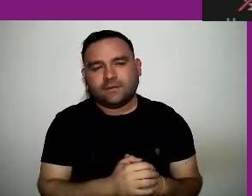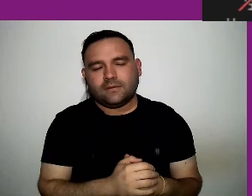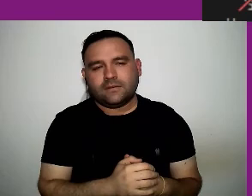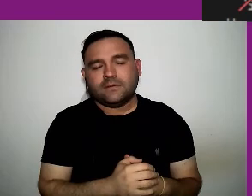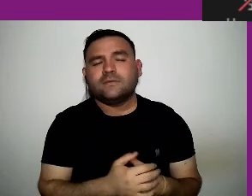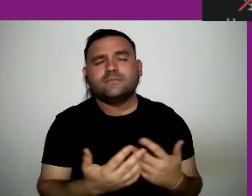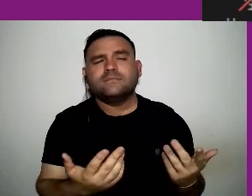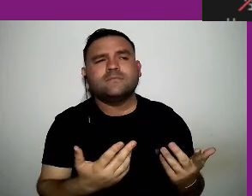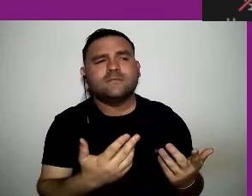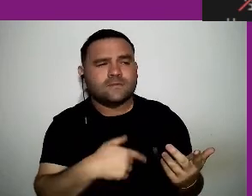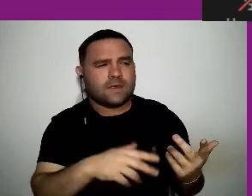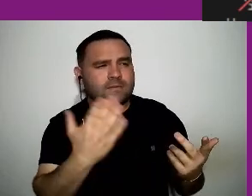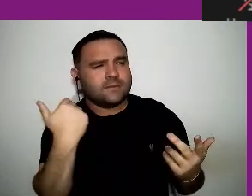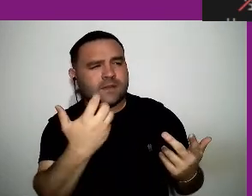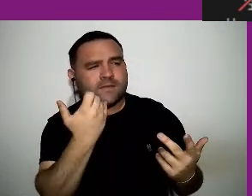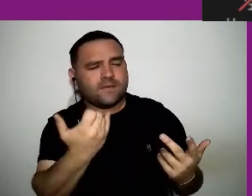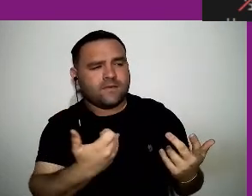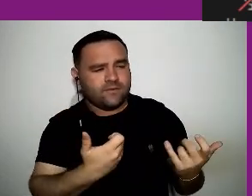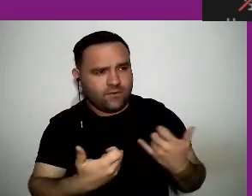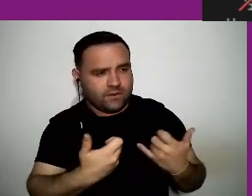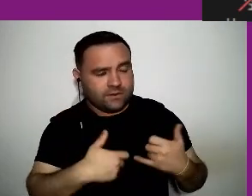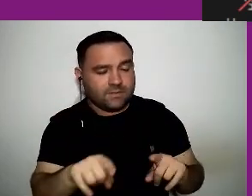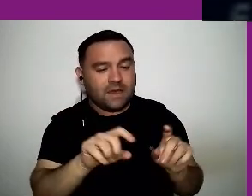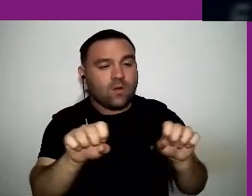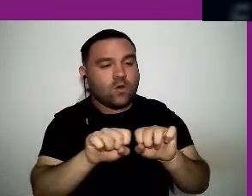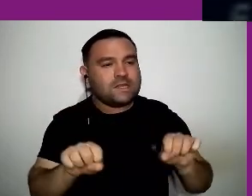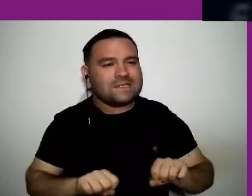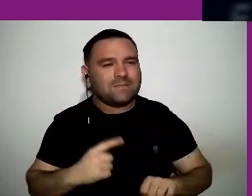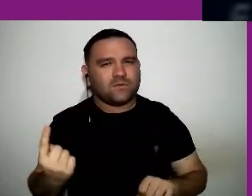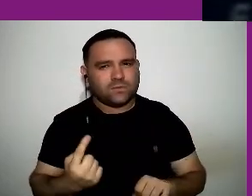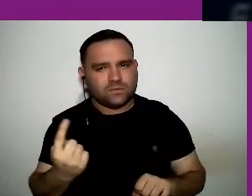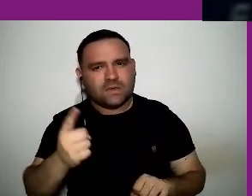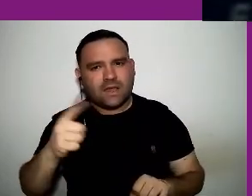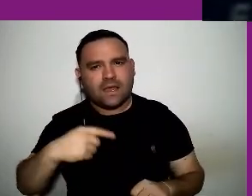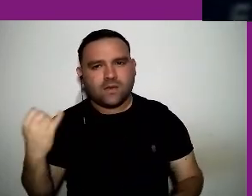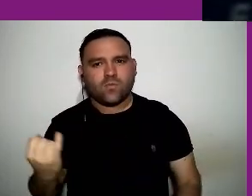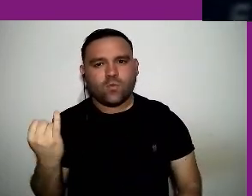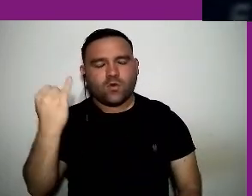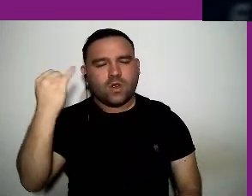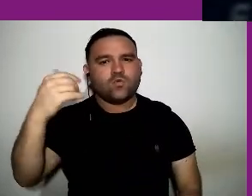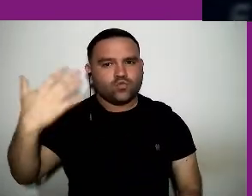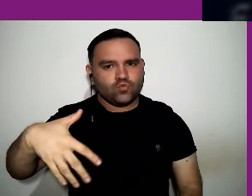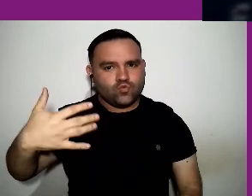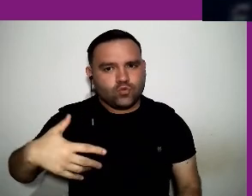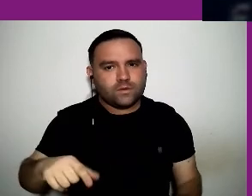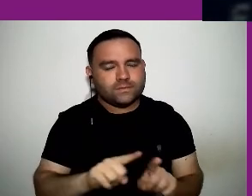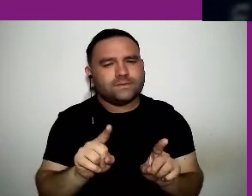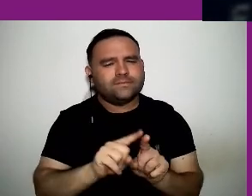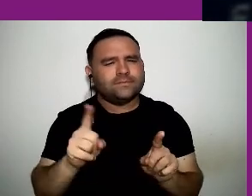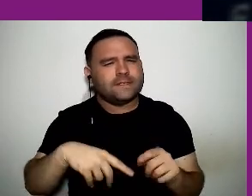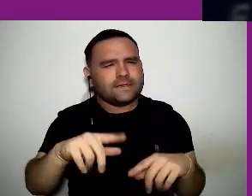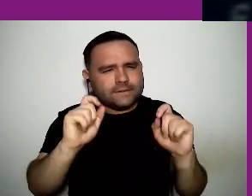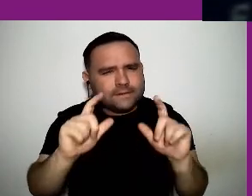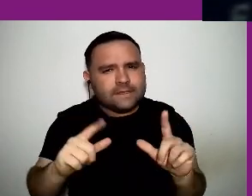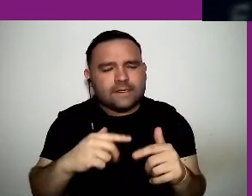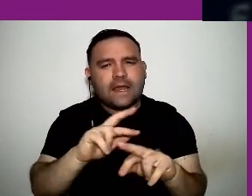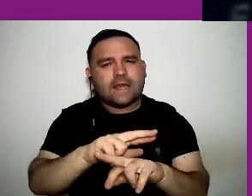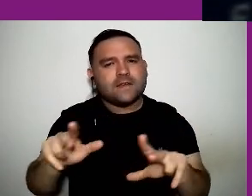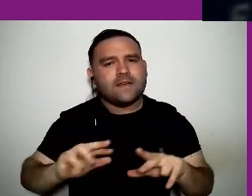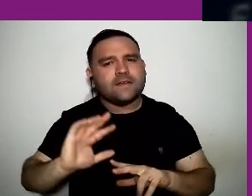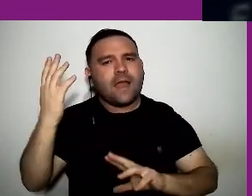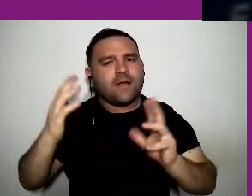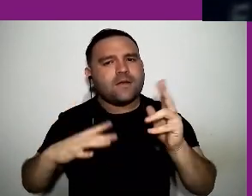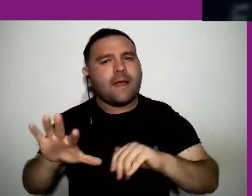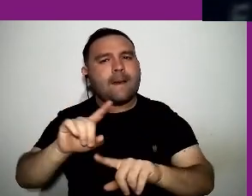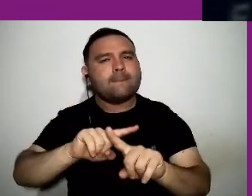Marcos, você nos disse que o sistema automático é extremamente importante e interessante em várias